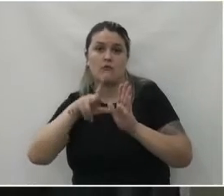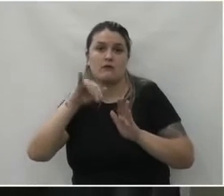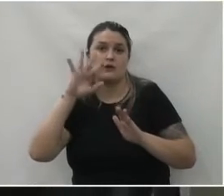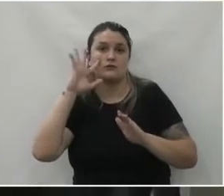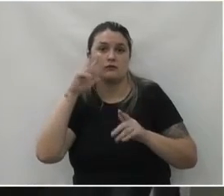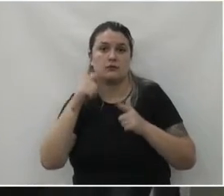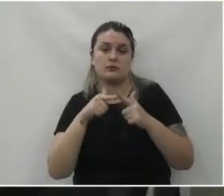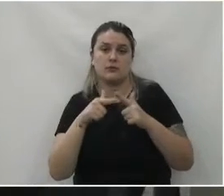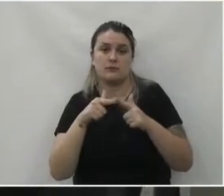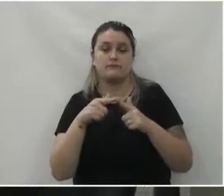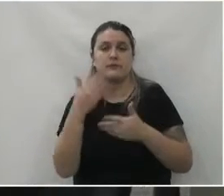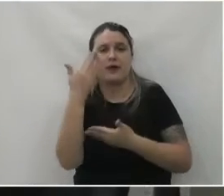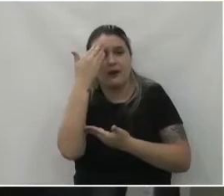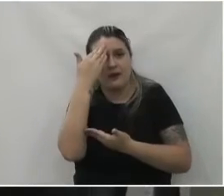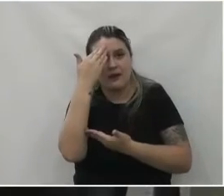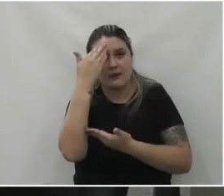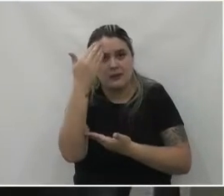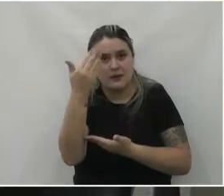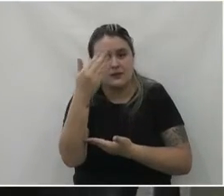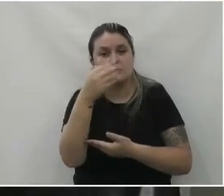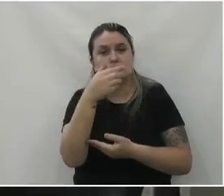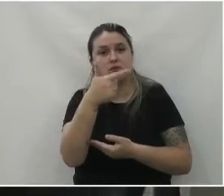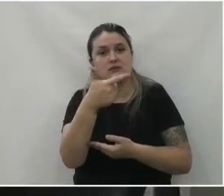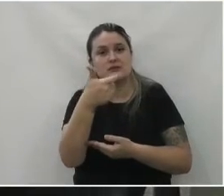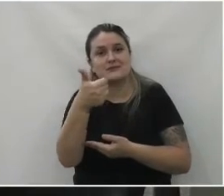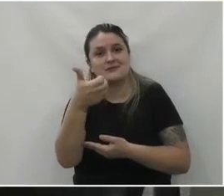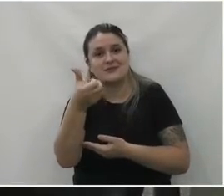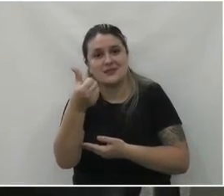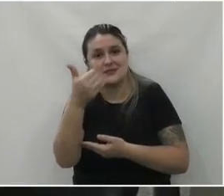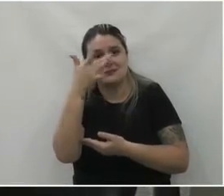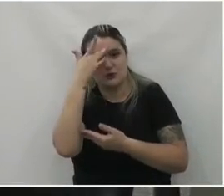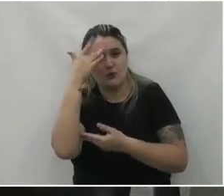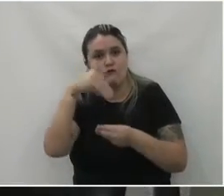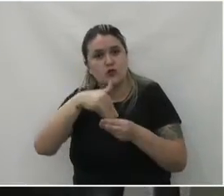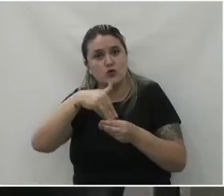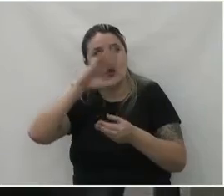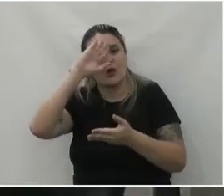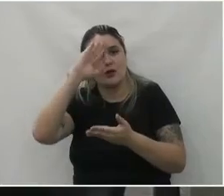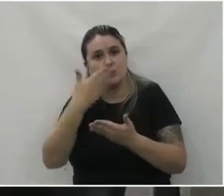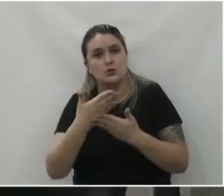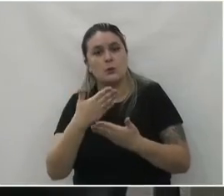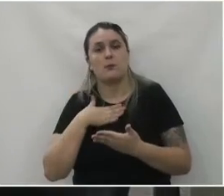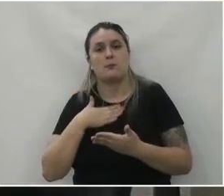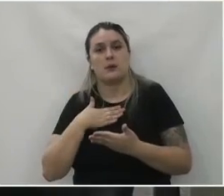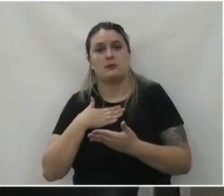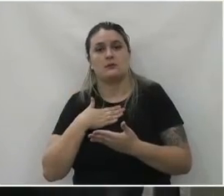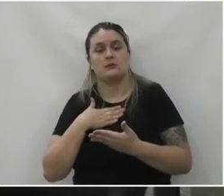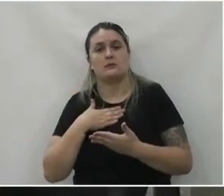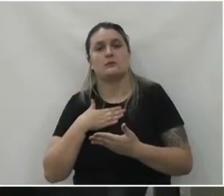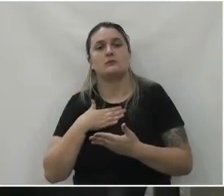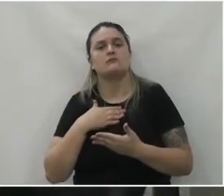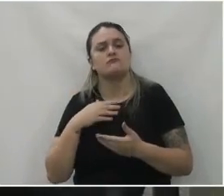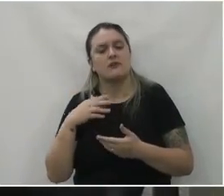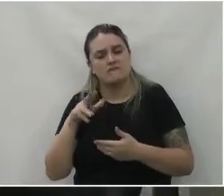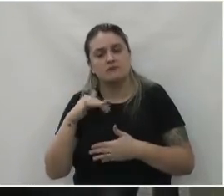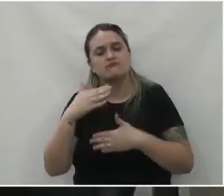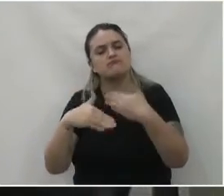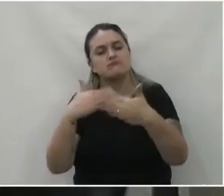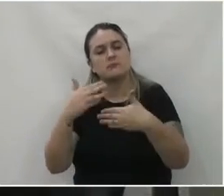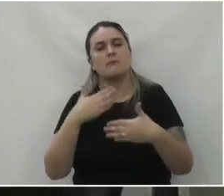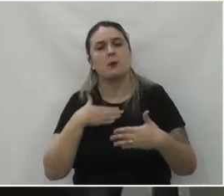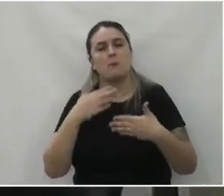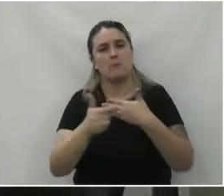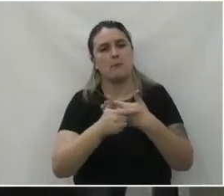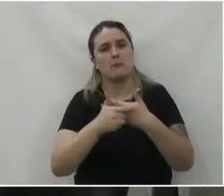e é isso e Agradeço também aos 216 votos das pessoas que confiaram em mim e pretendo e vou desempenhar